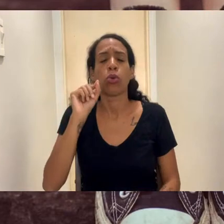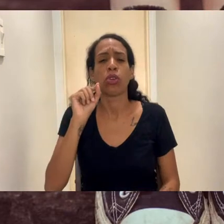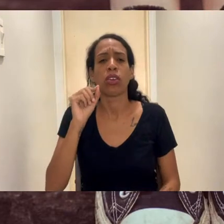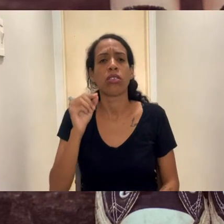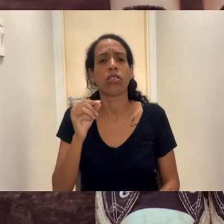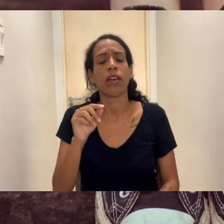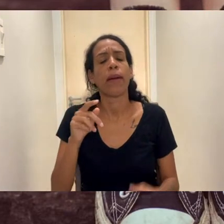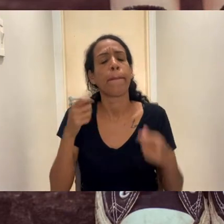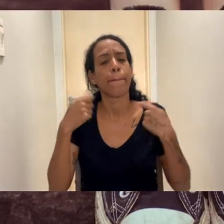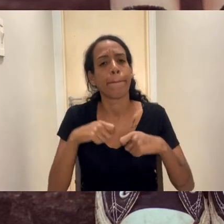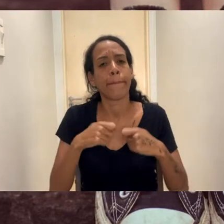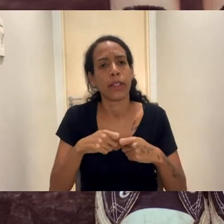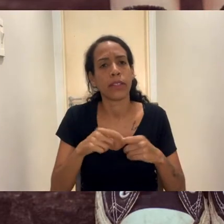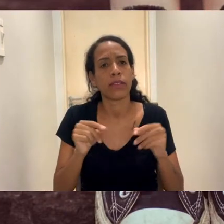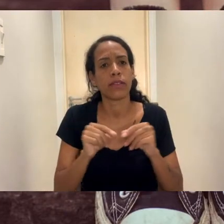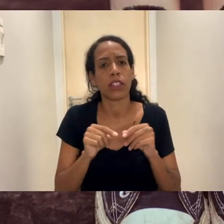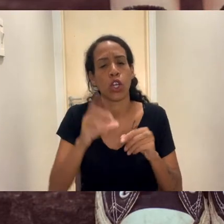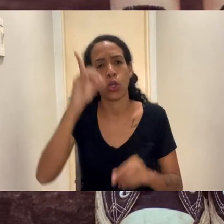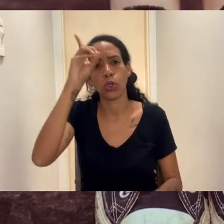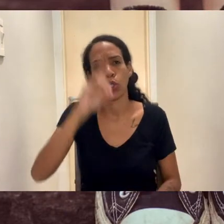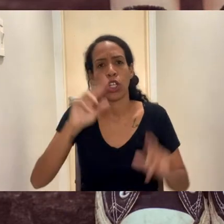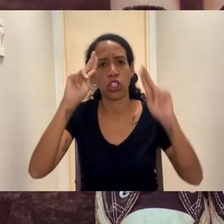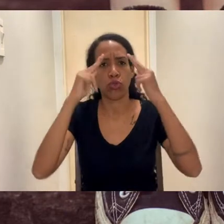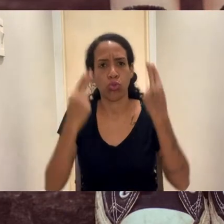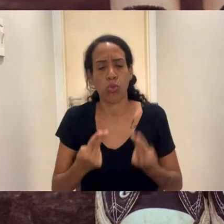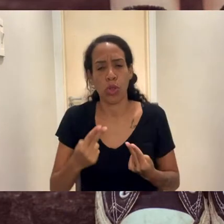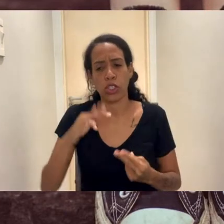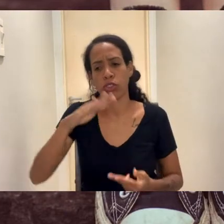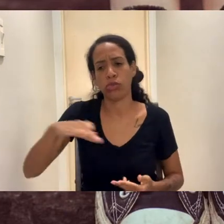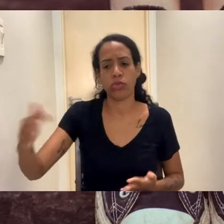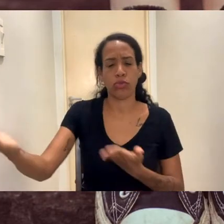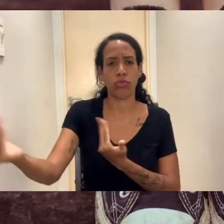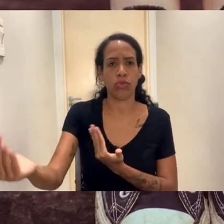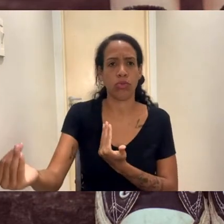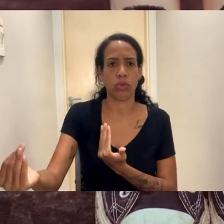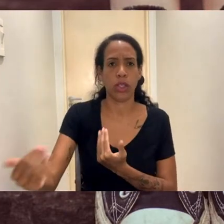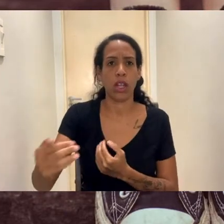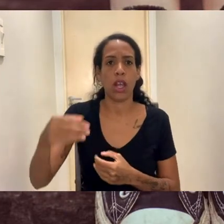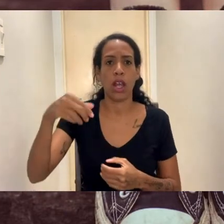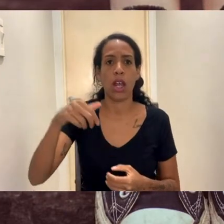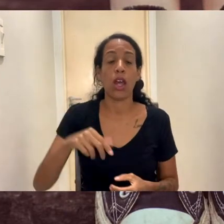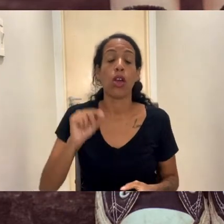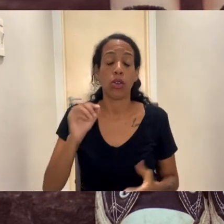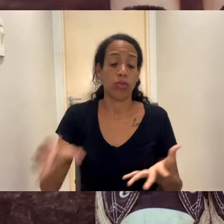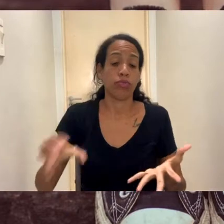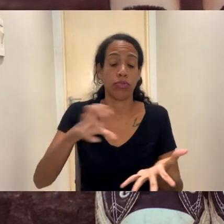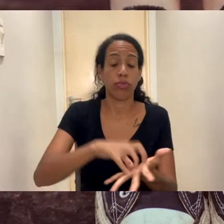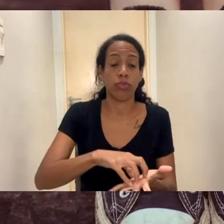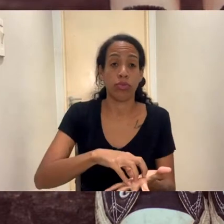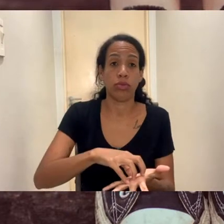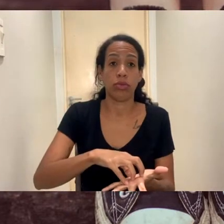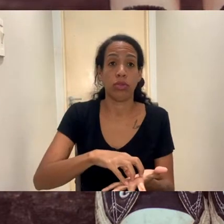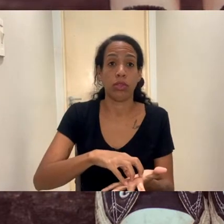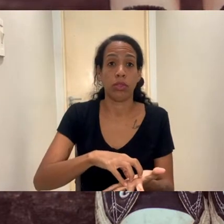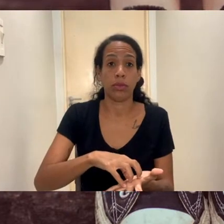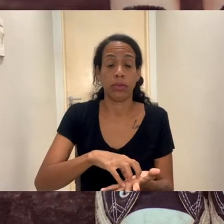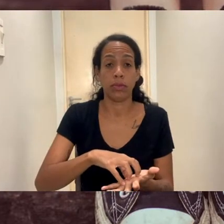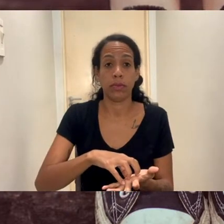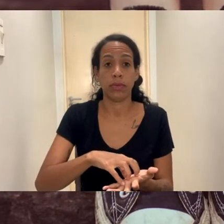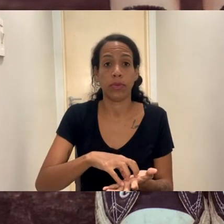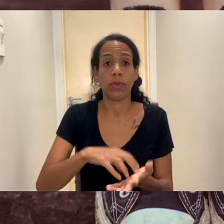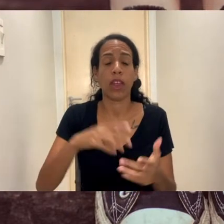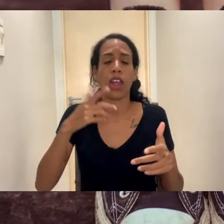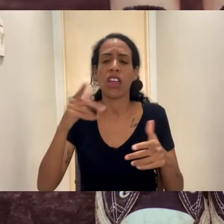defender os direitos humanos de adolescentes e jovens a quem são atribuídos a prática de atos